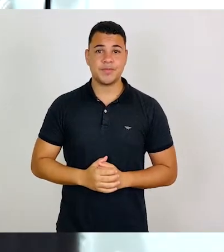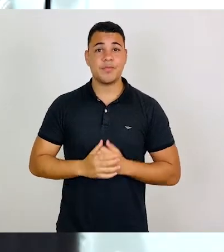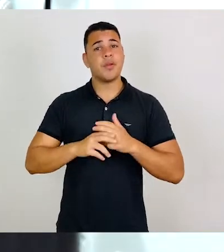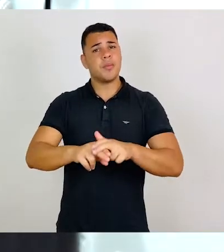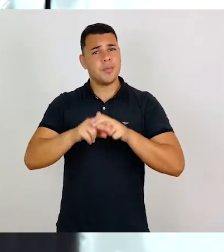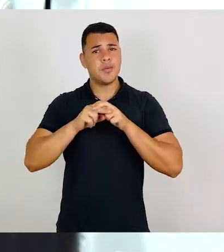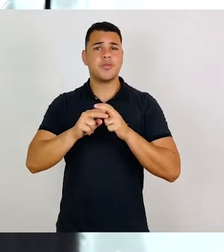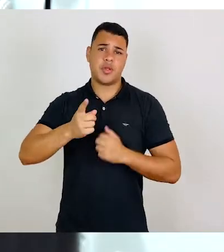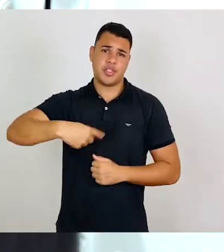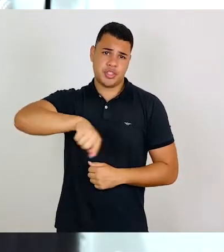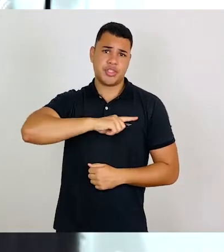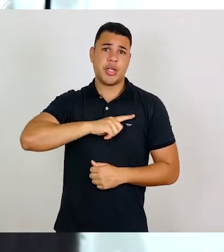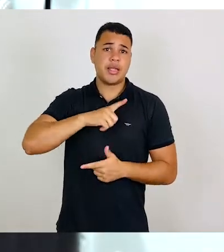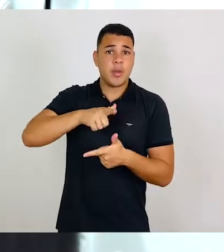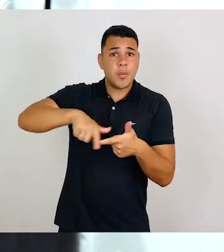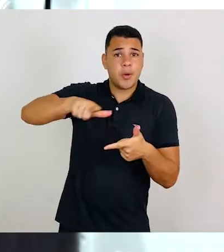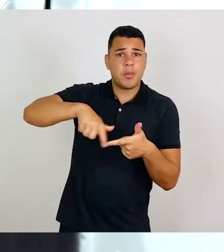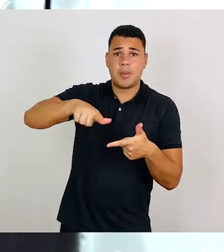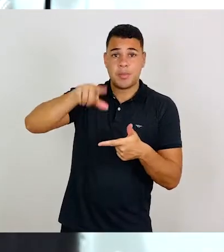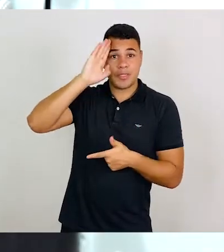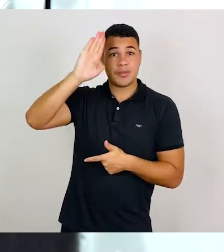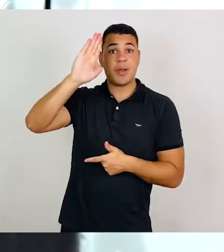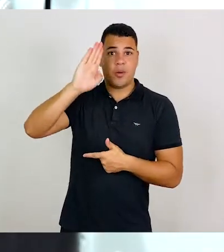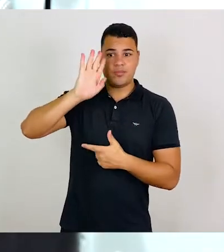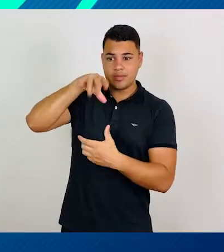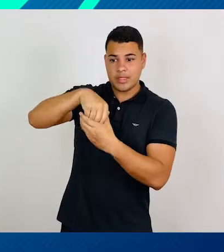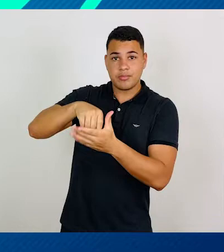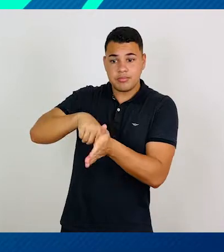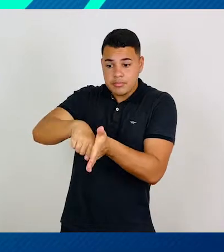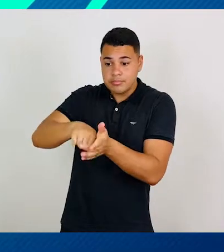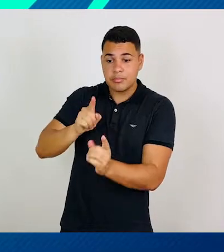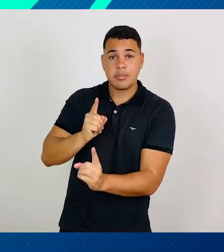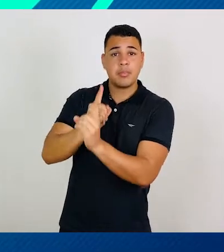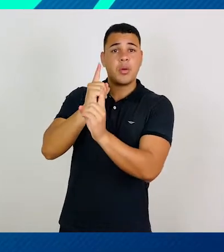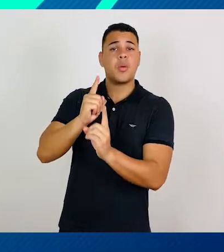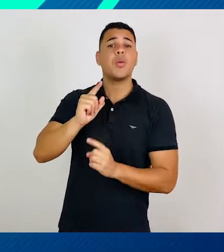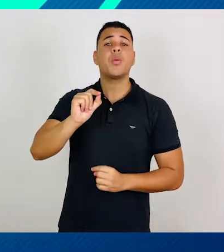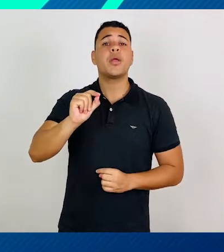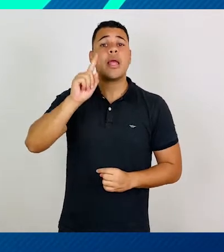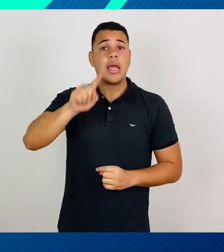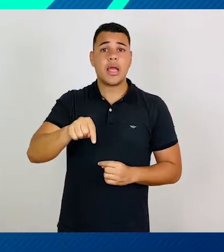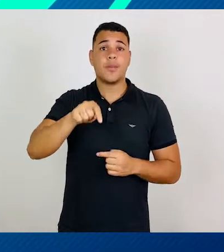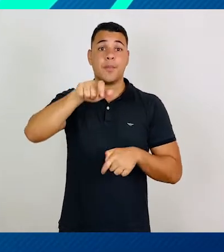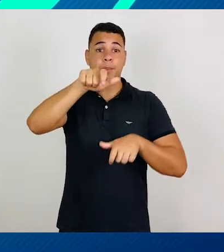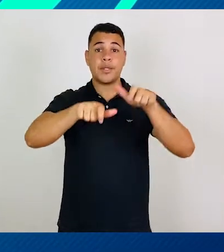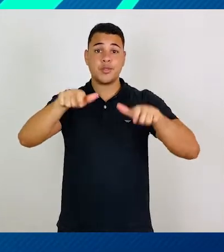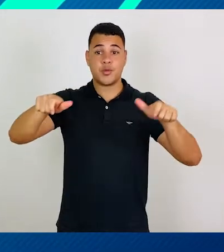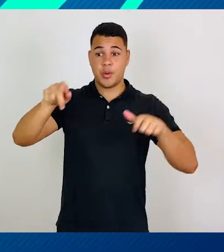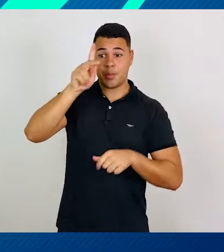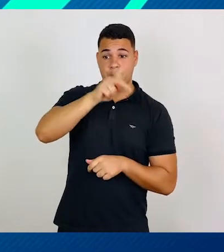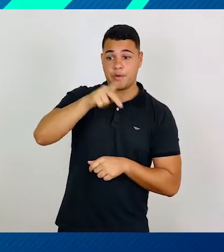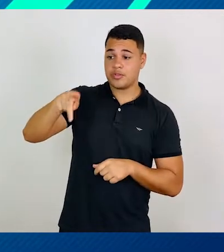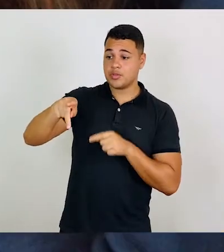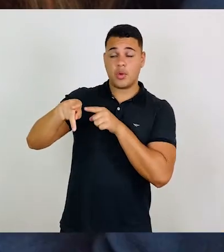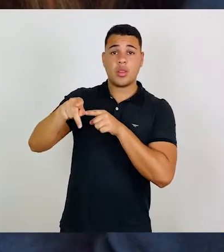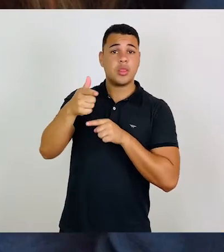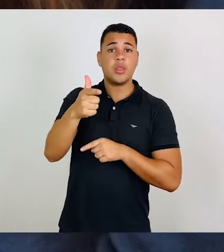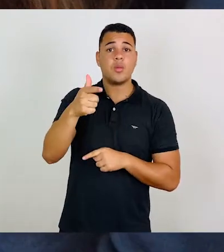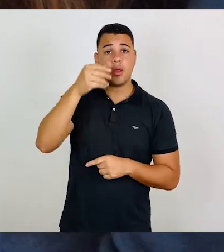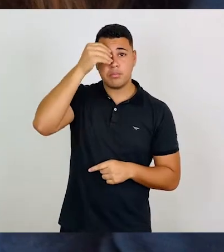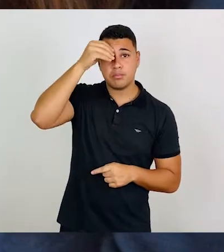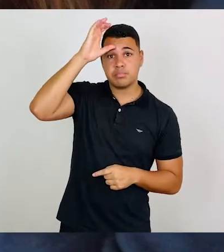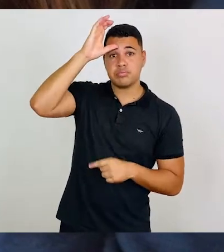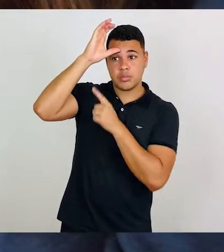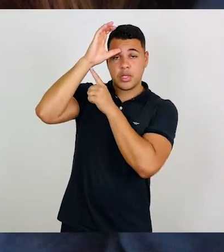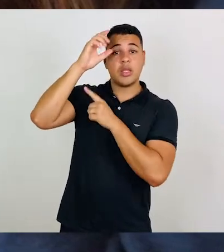vai escancarar ainda mais a exclusão das pessoas com deficiência desse processo